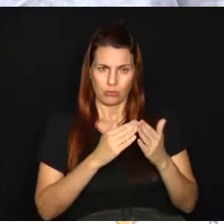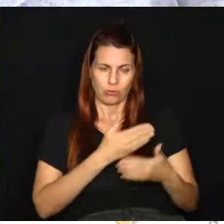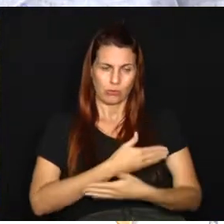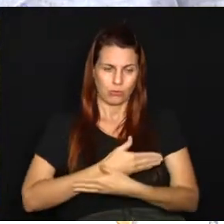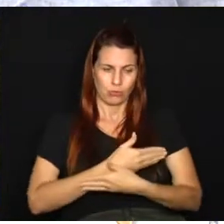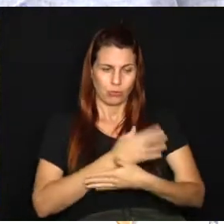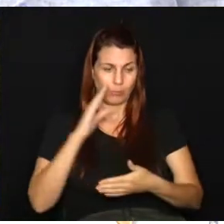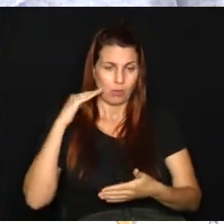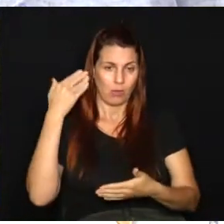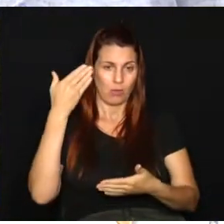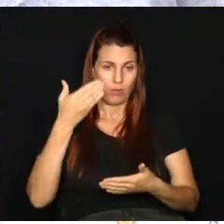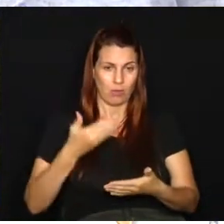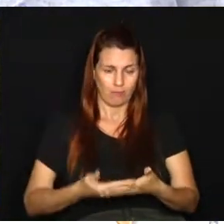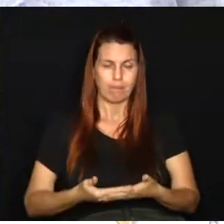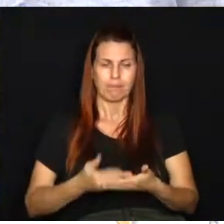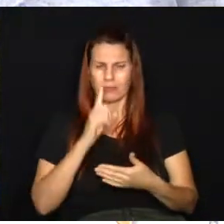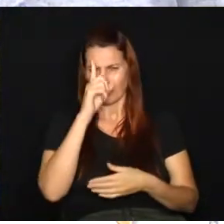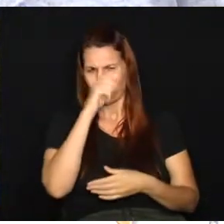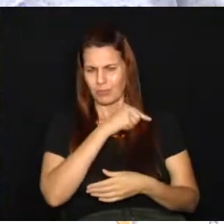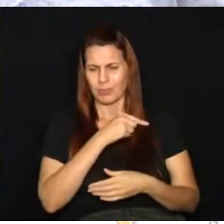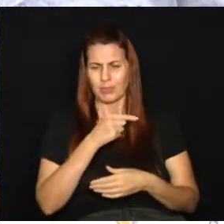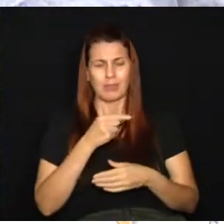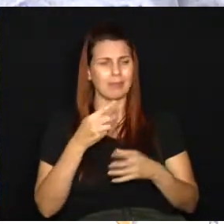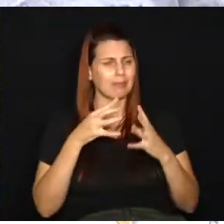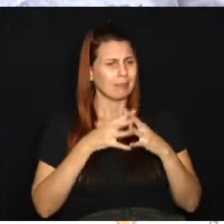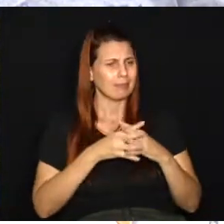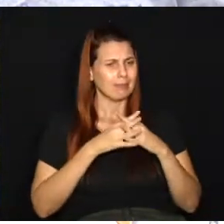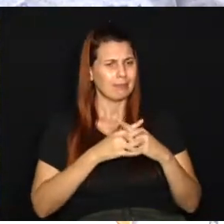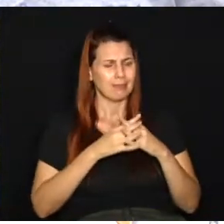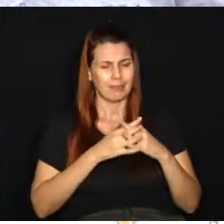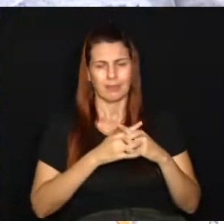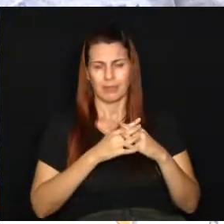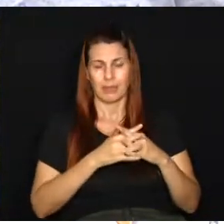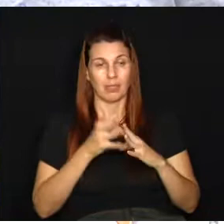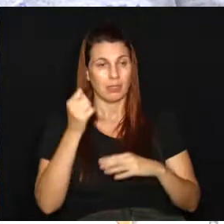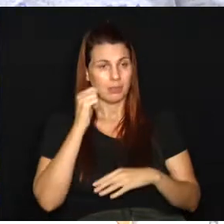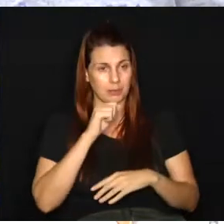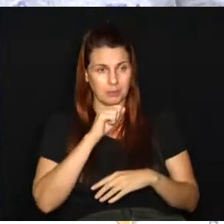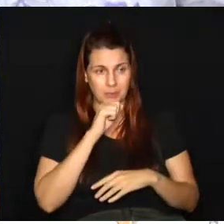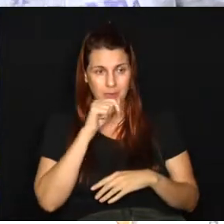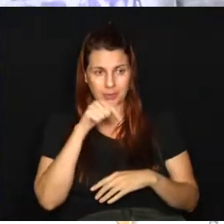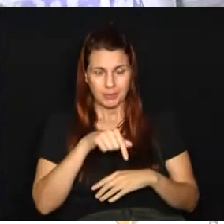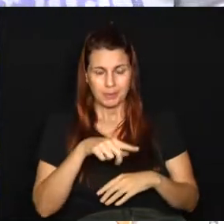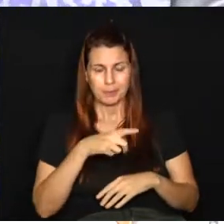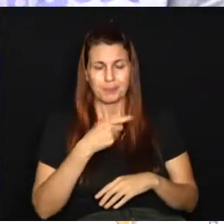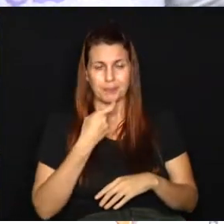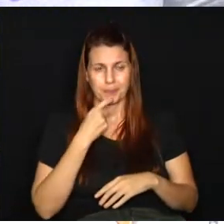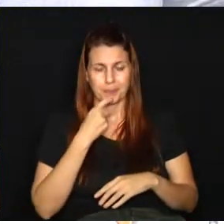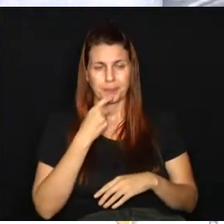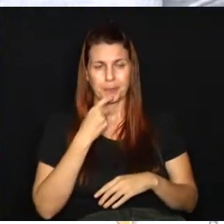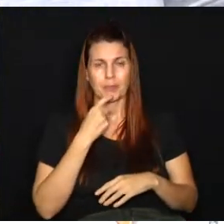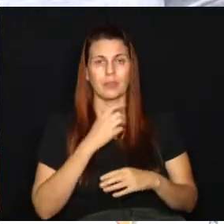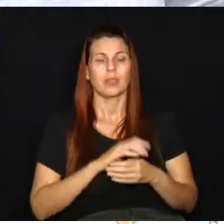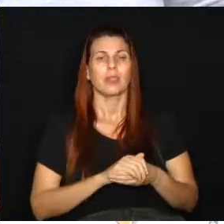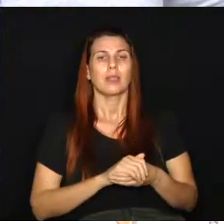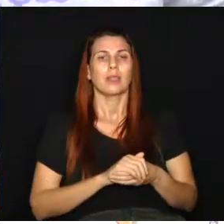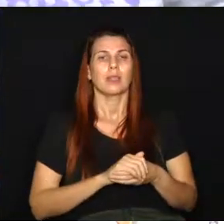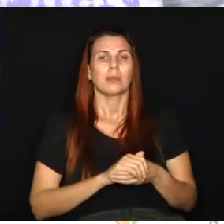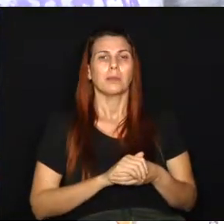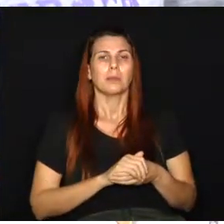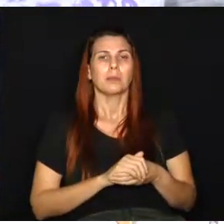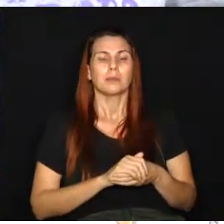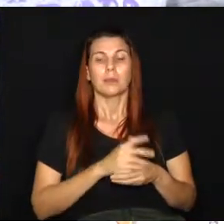afeta a vida de milhares, da enorme maioria das mães da cidade, que isso tira a